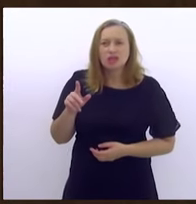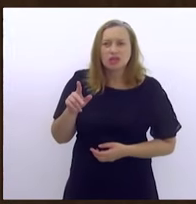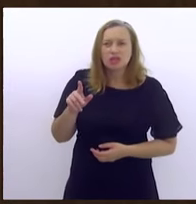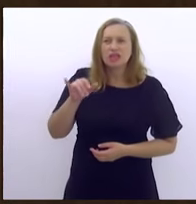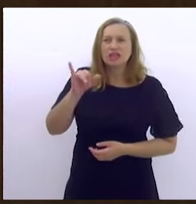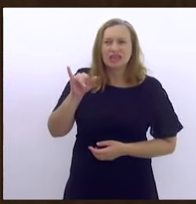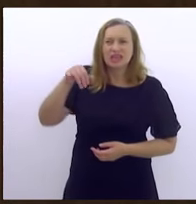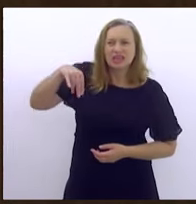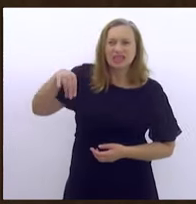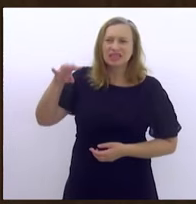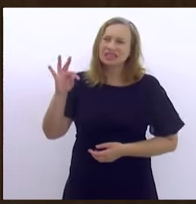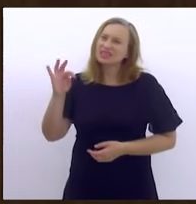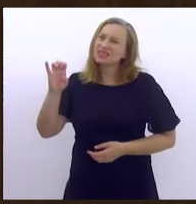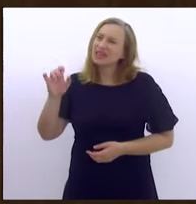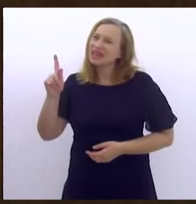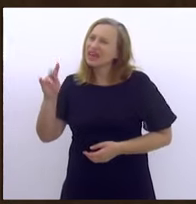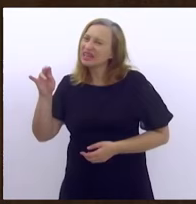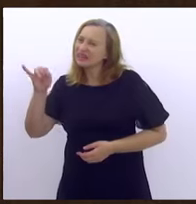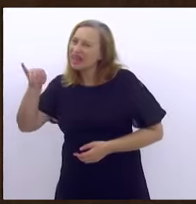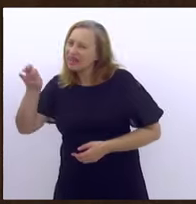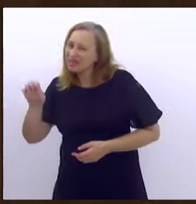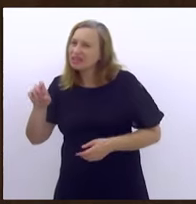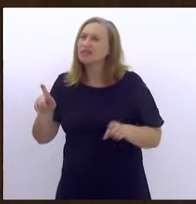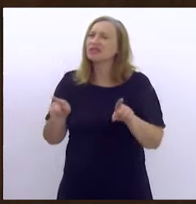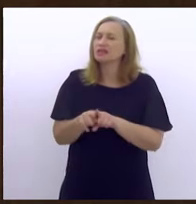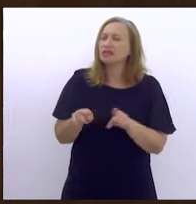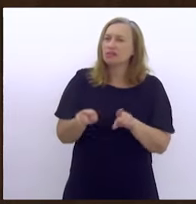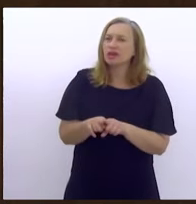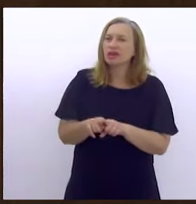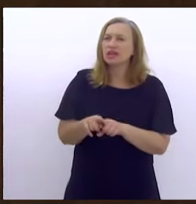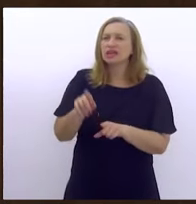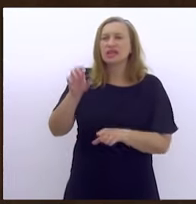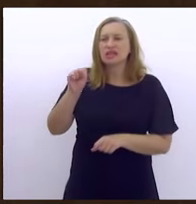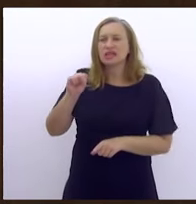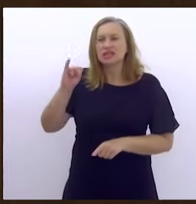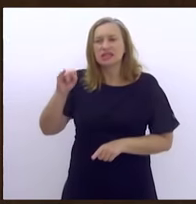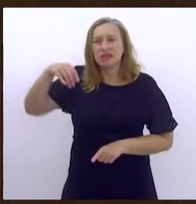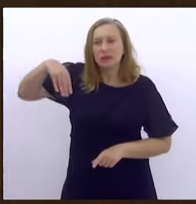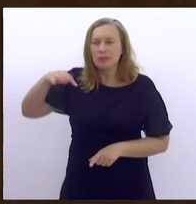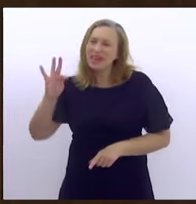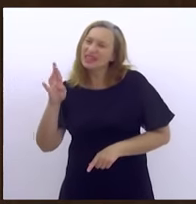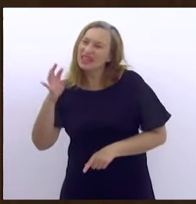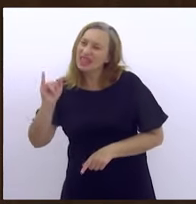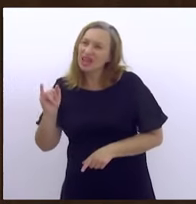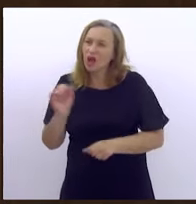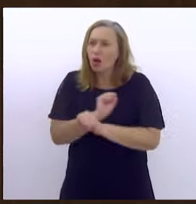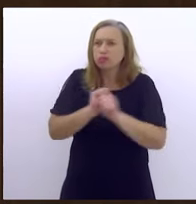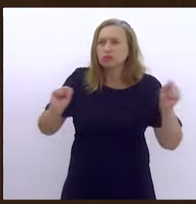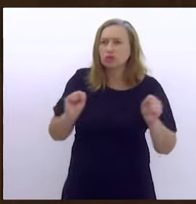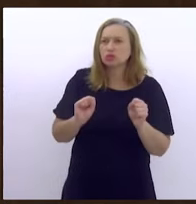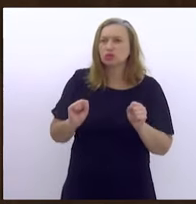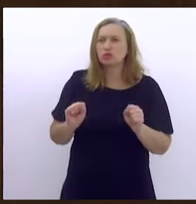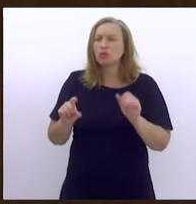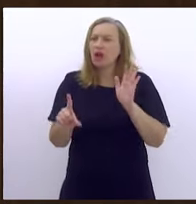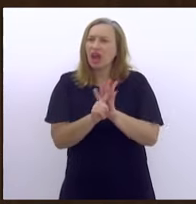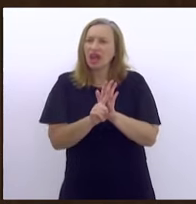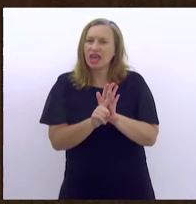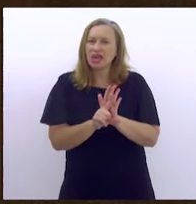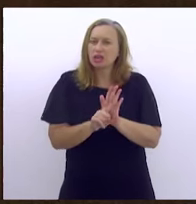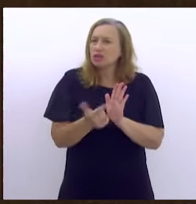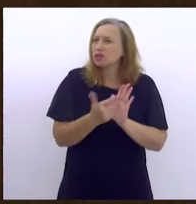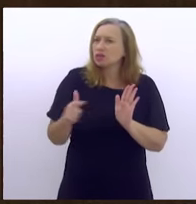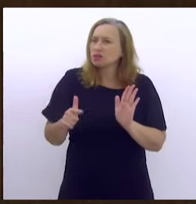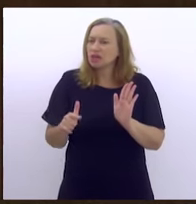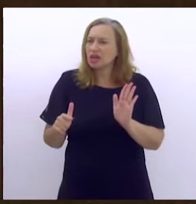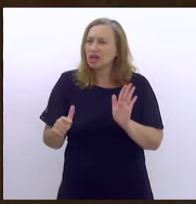integralidade, da simetria. E é um absurdo nós termos hoje uma legislação uma decisão de governo que não garante